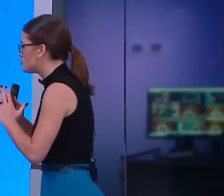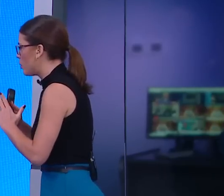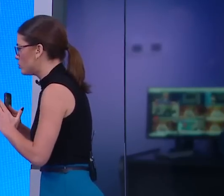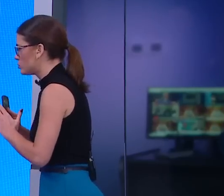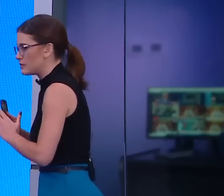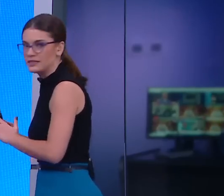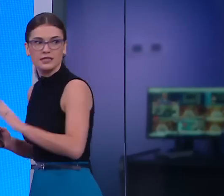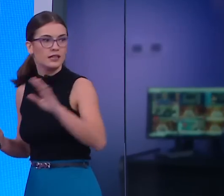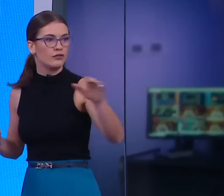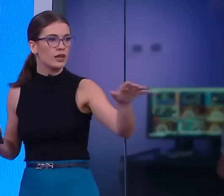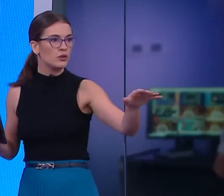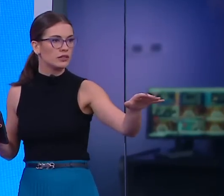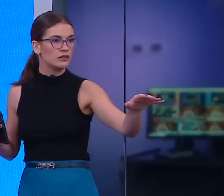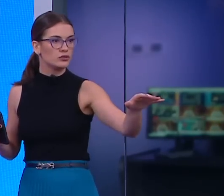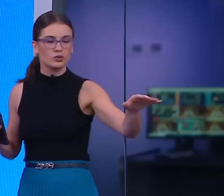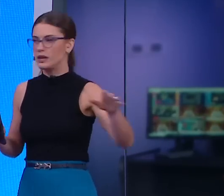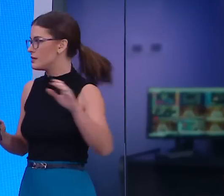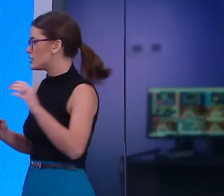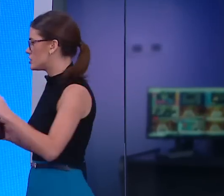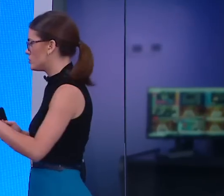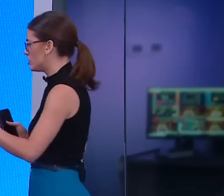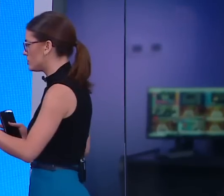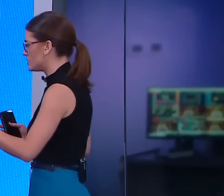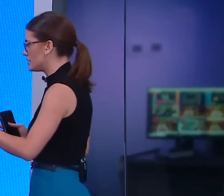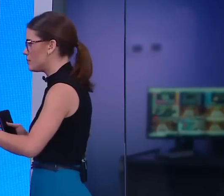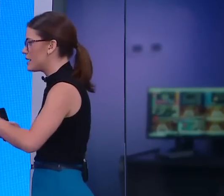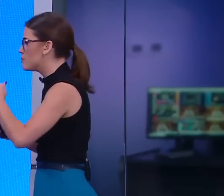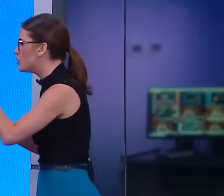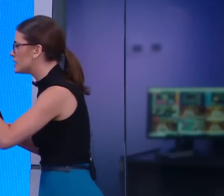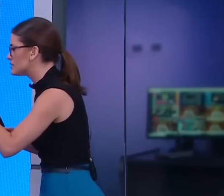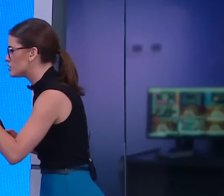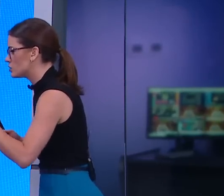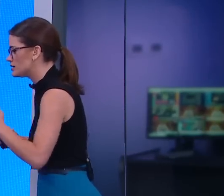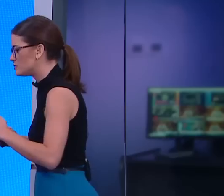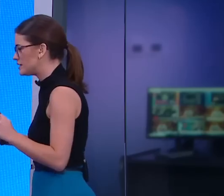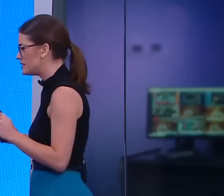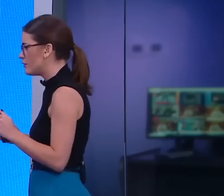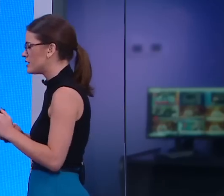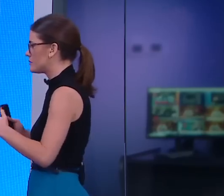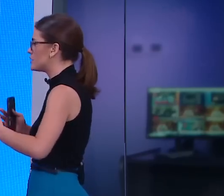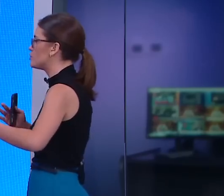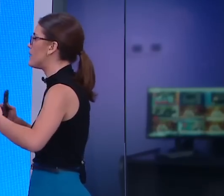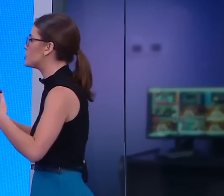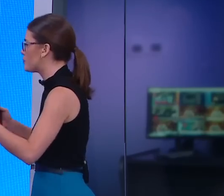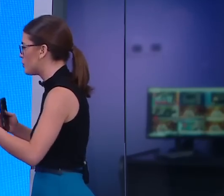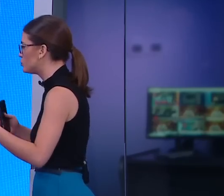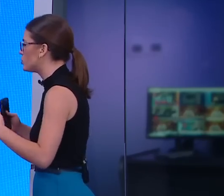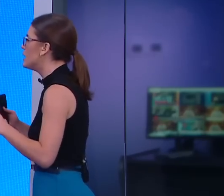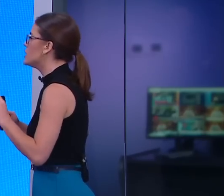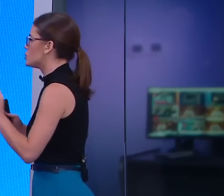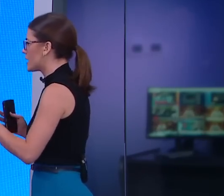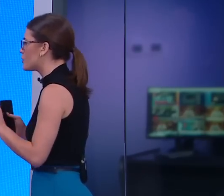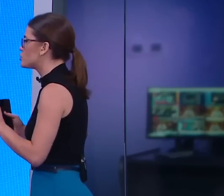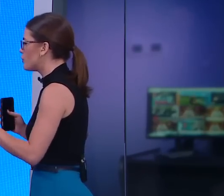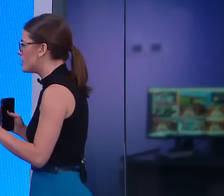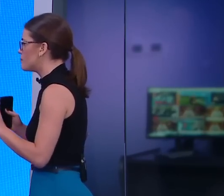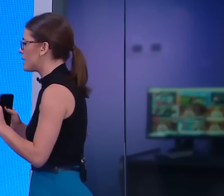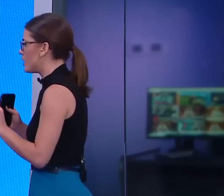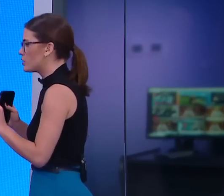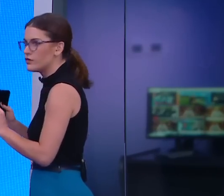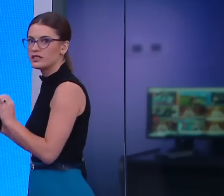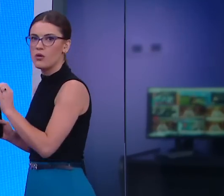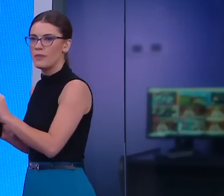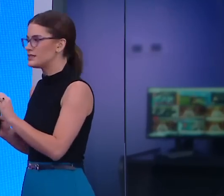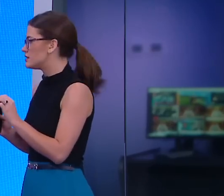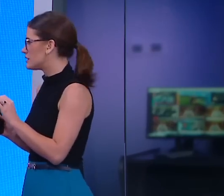diferentes pontos vasilha fui anotando tudo ali Imagino que você também muitas questões específicas mais de bate pronto já quero te